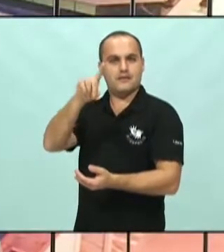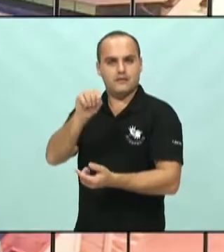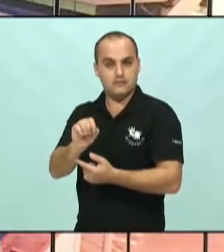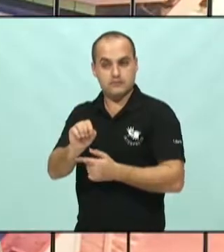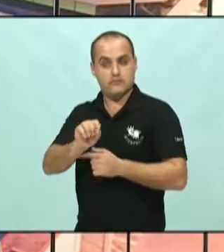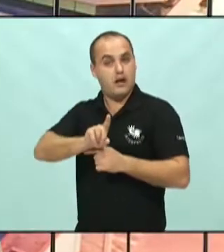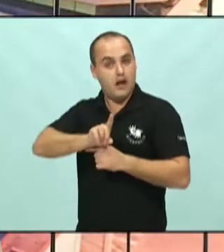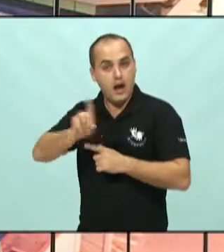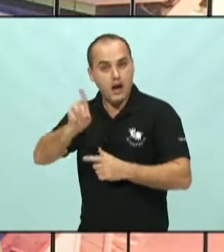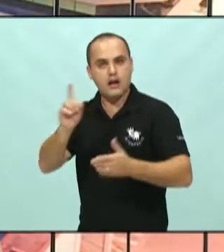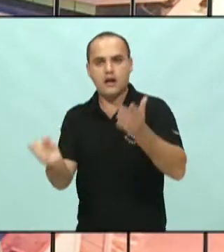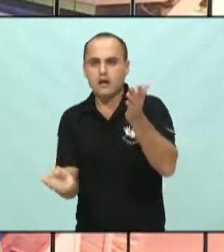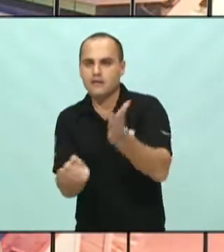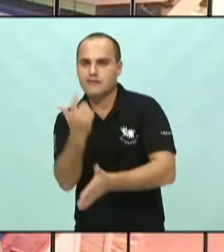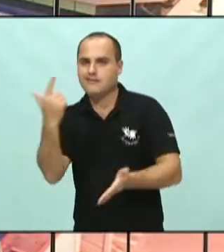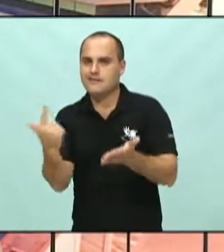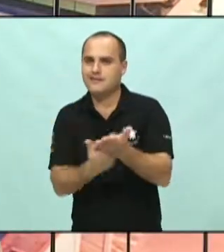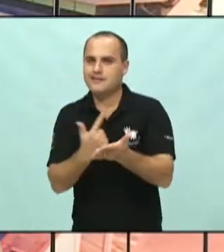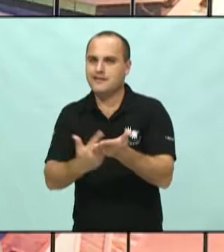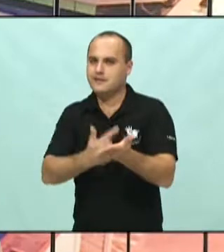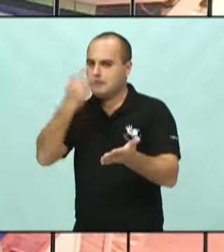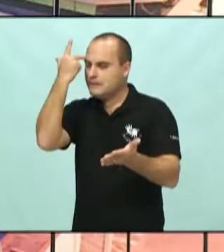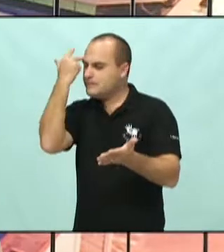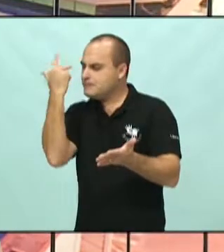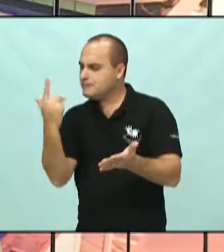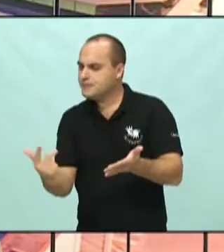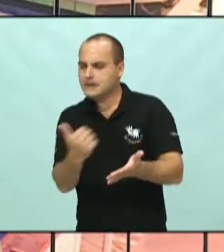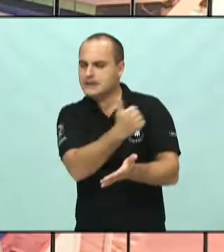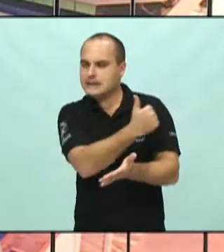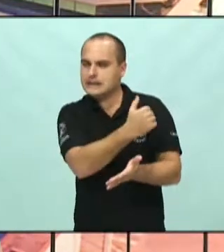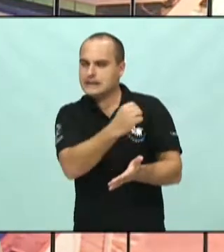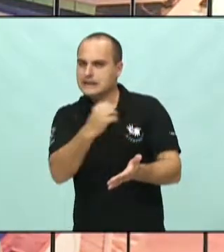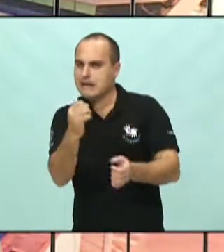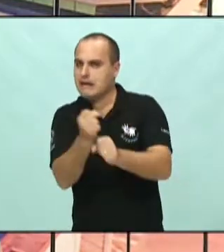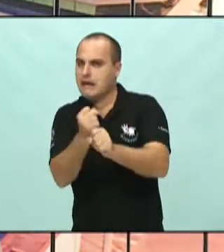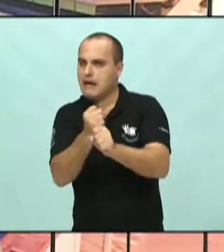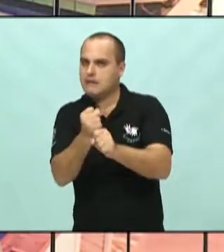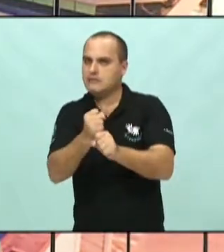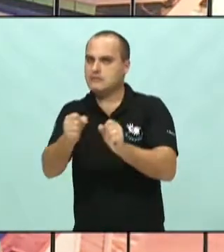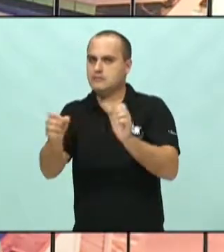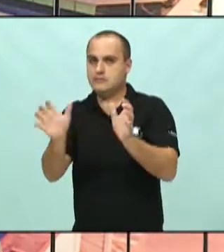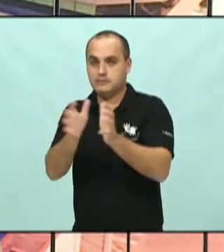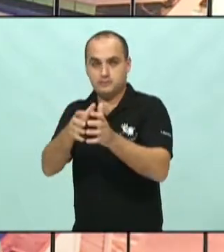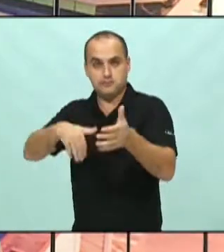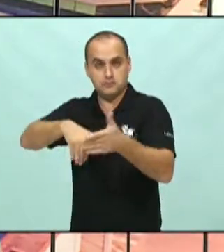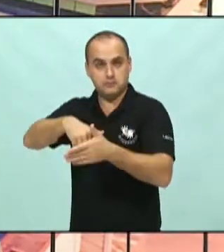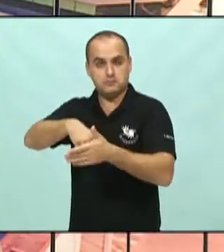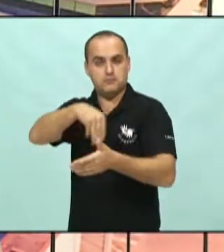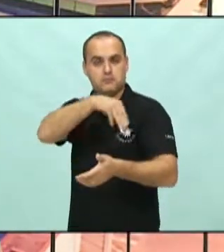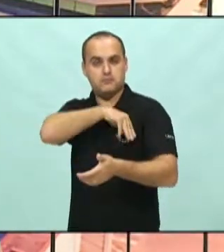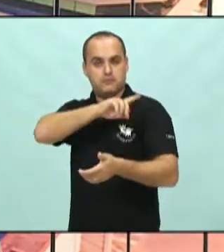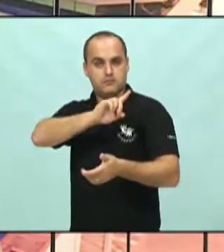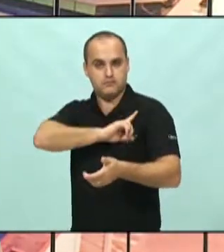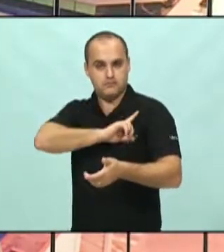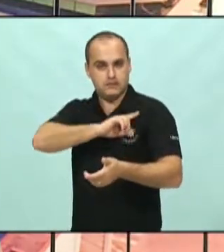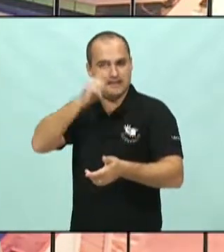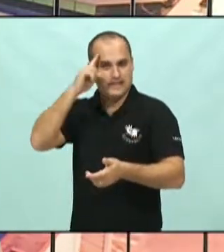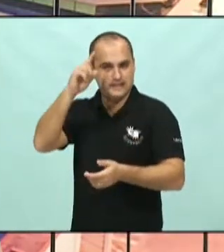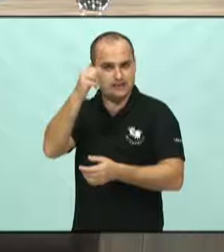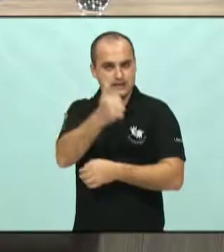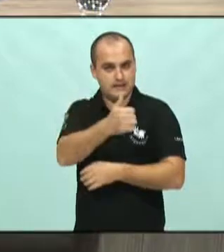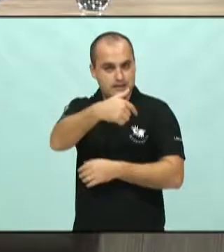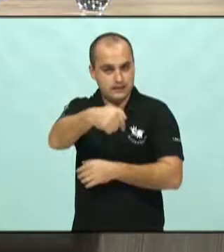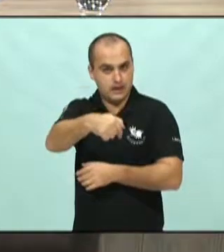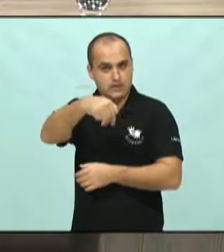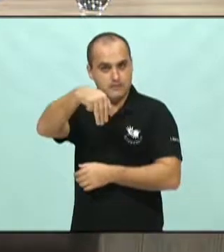do livro que conta a trajetória do centenário do Clube Náutico Marcílio Dias, fundado em 17 de março de